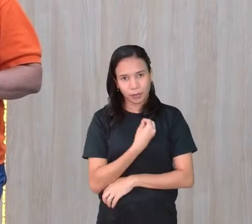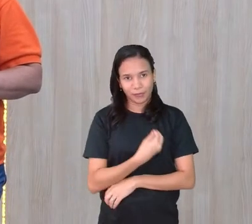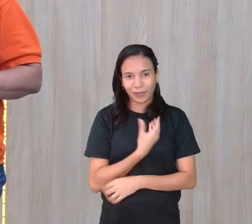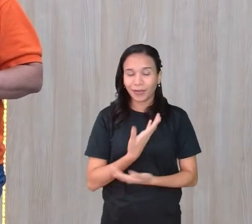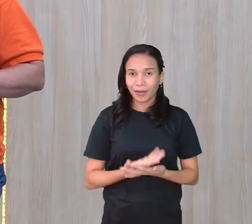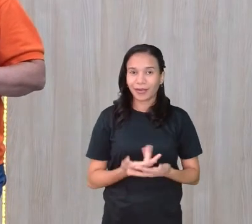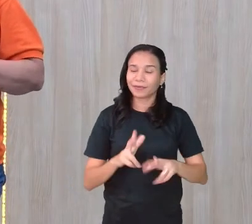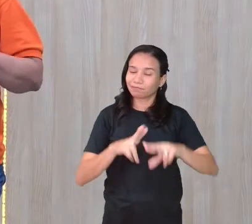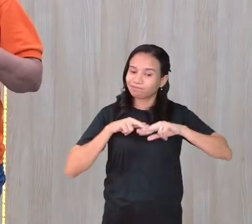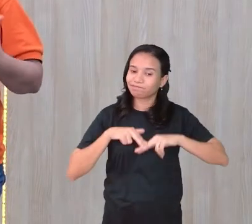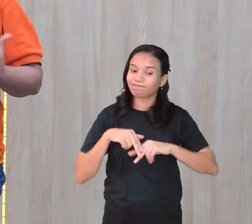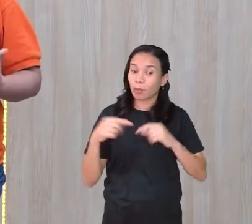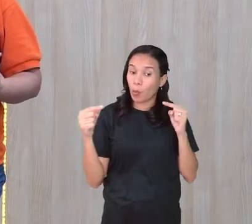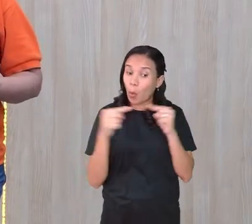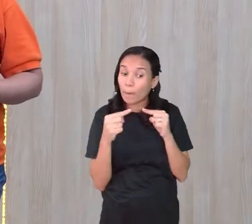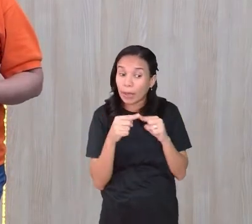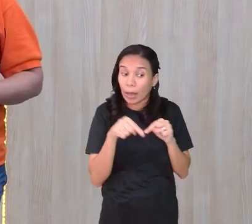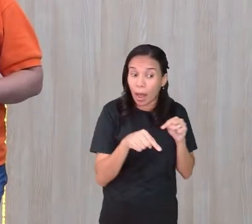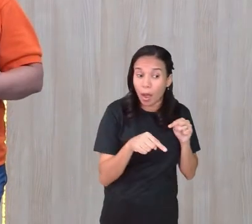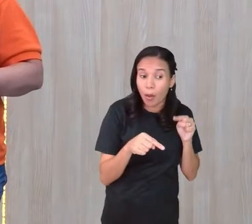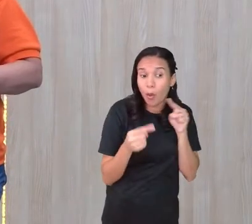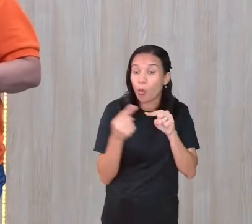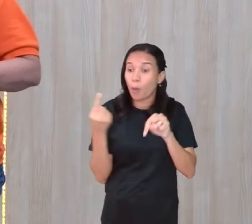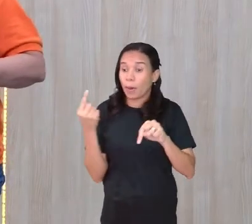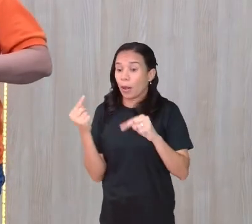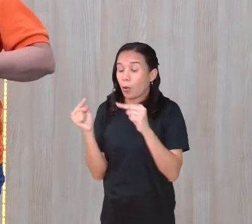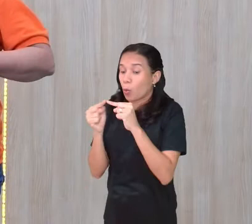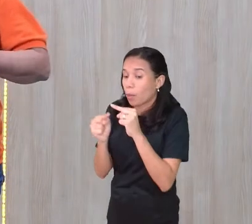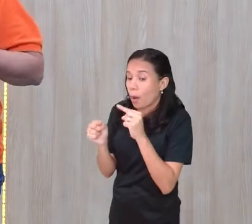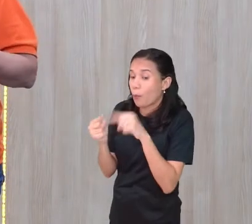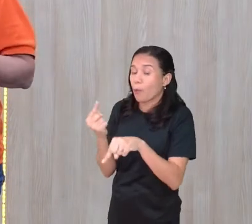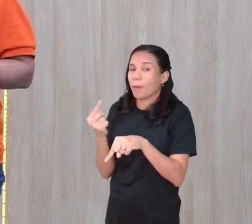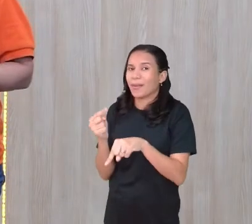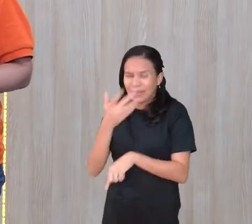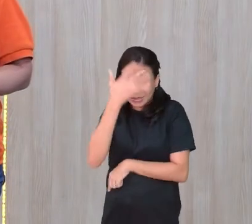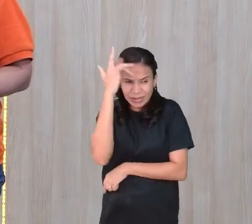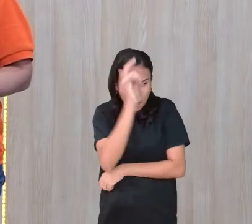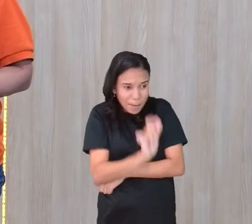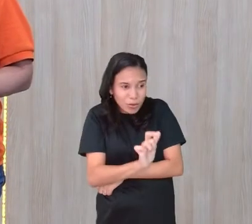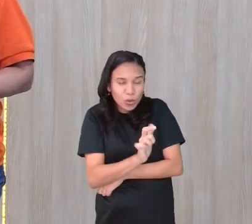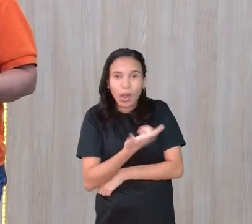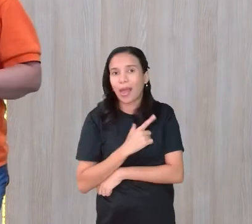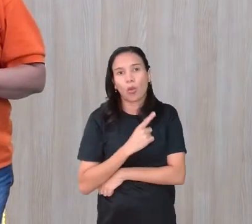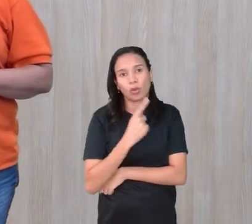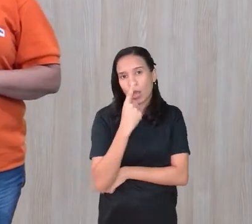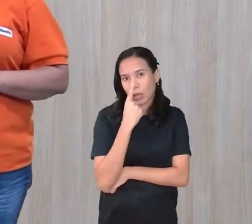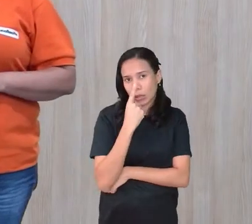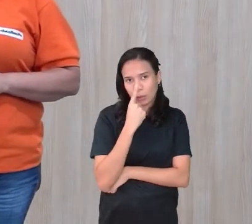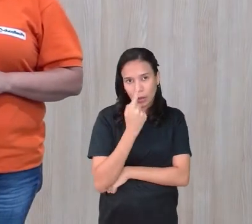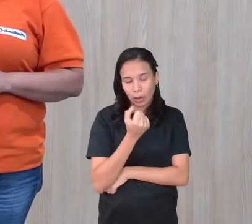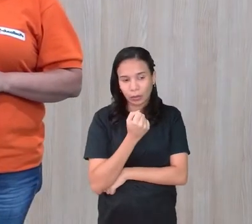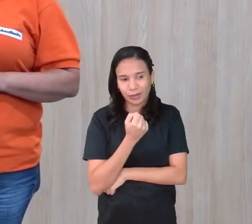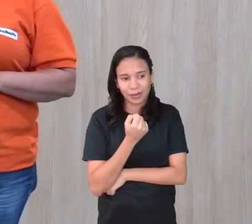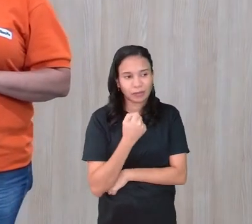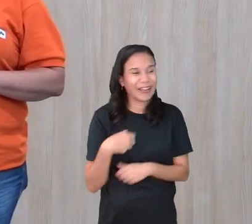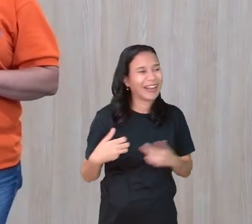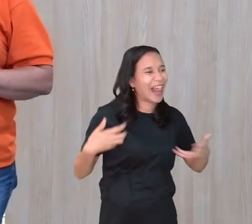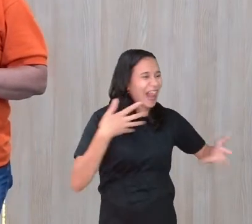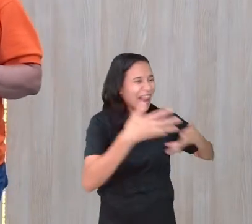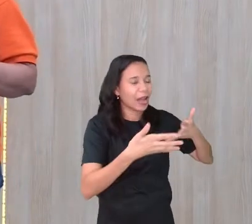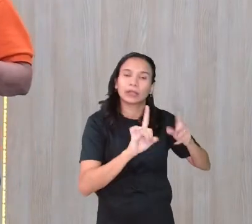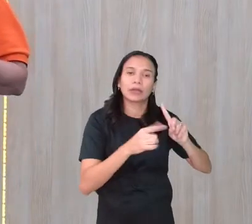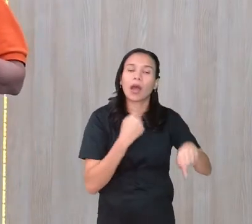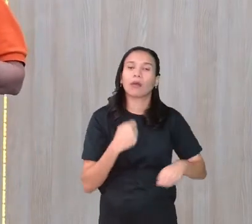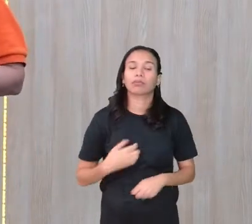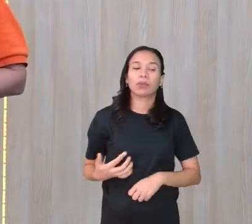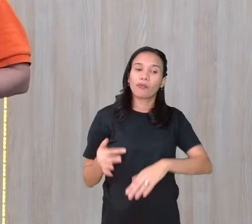E aí, com pessoas que não temos tanta intimidade, não devemos